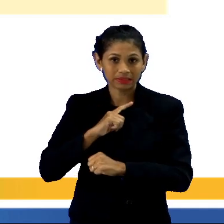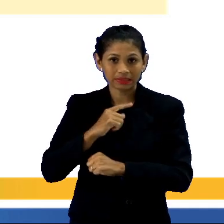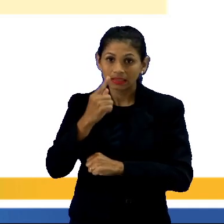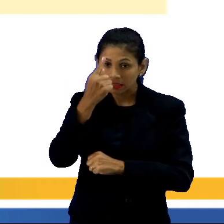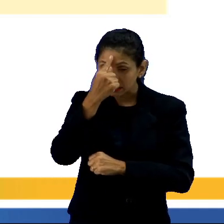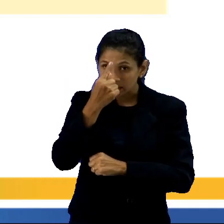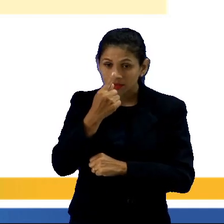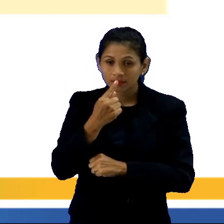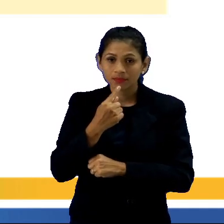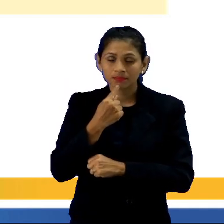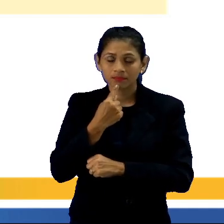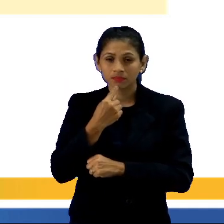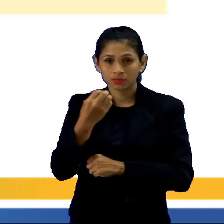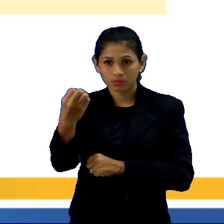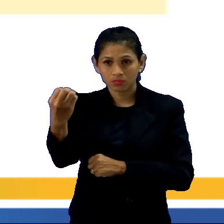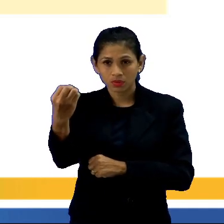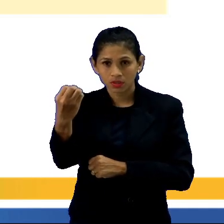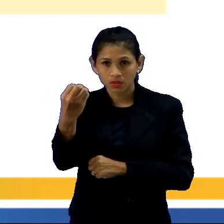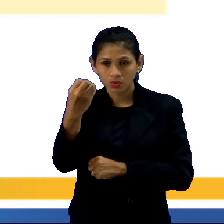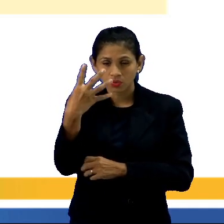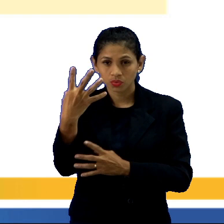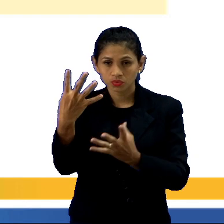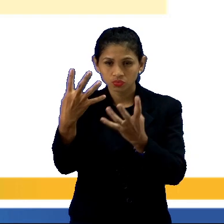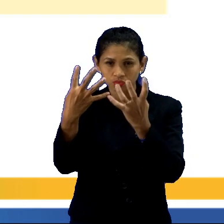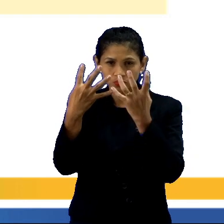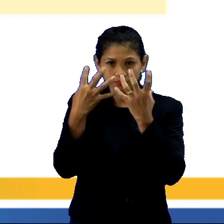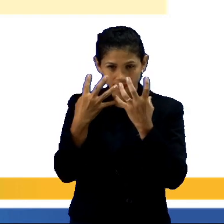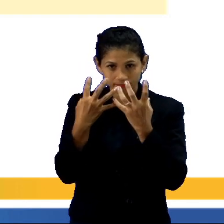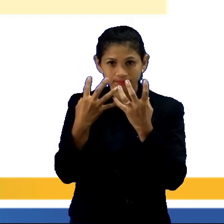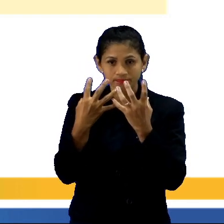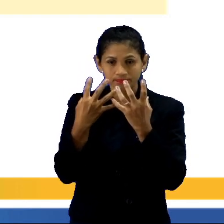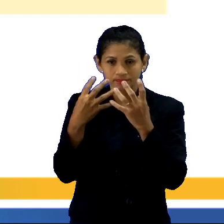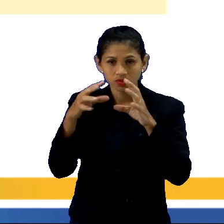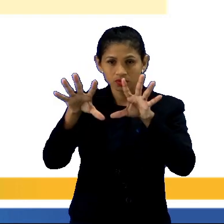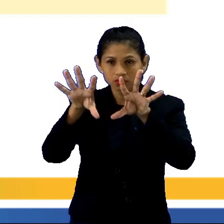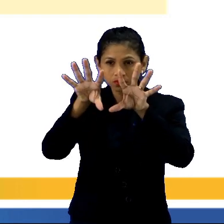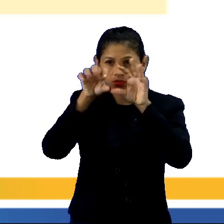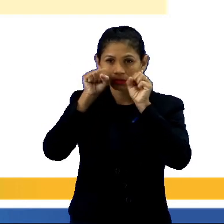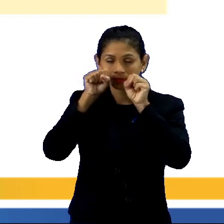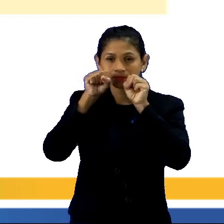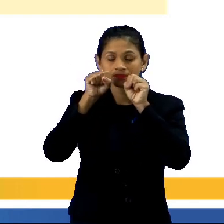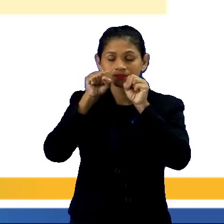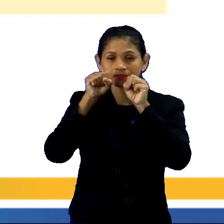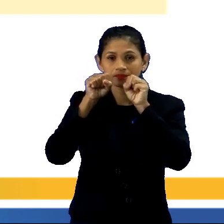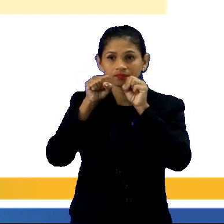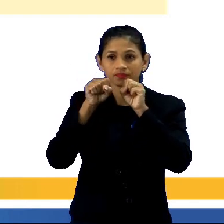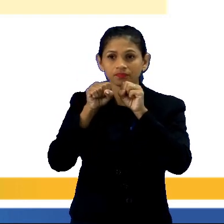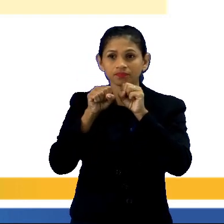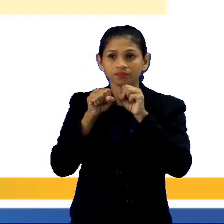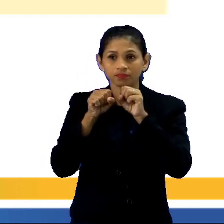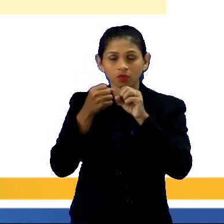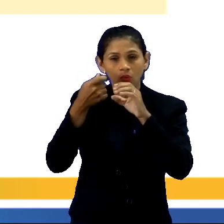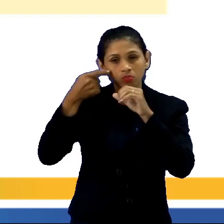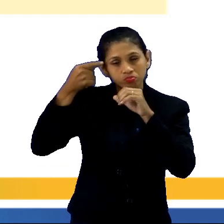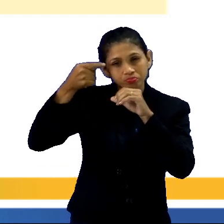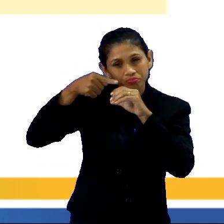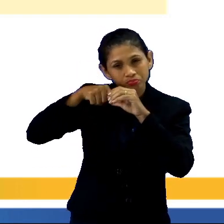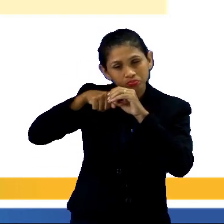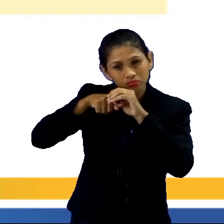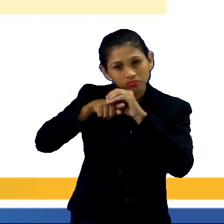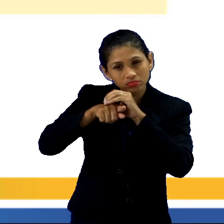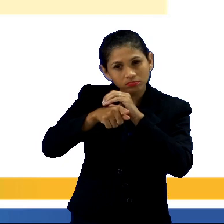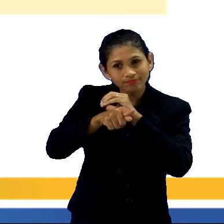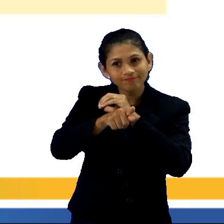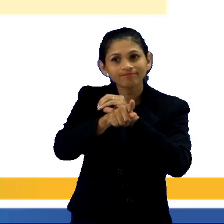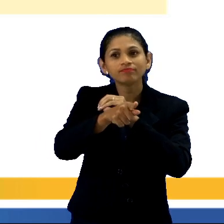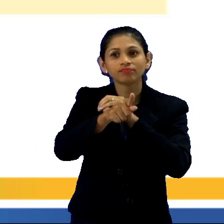imagens. Então, a luz, conforme ela chega até os nossos olhos, ela atravessa a córnea, atravessa outra estrutura chamada de